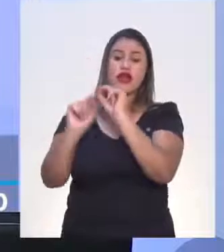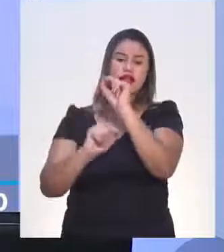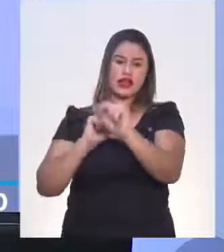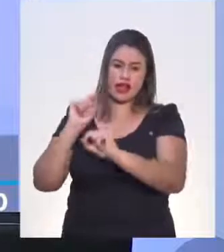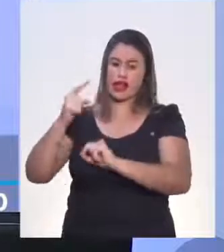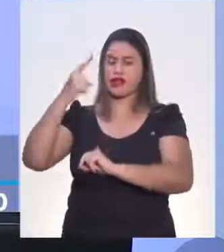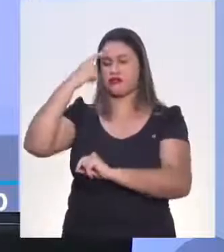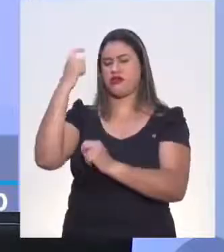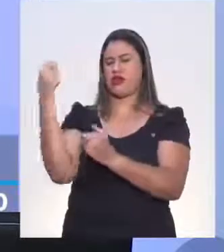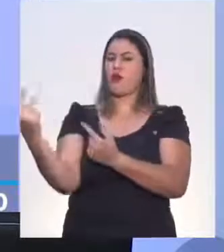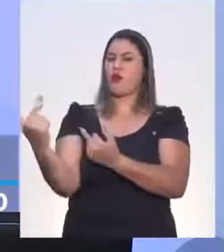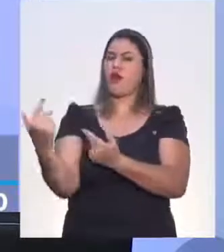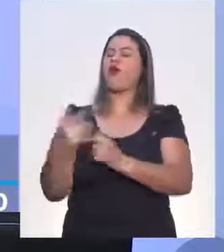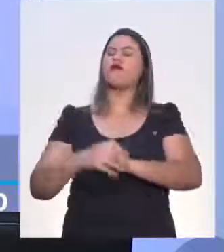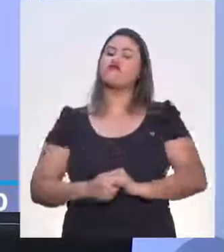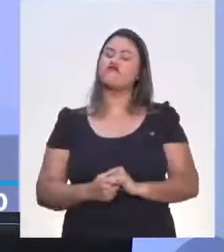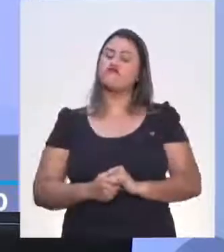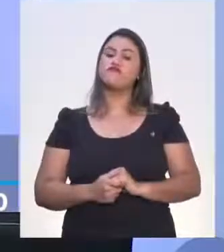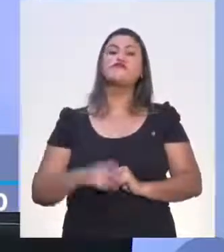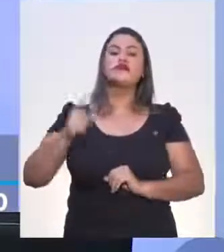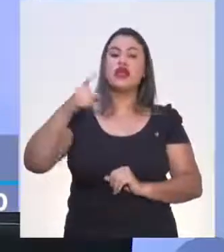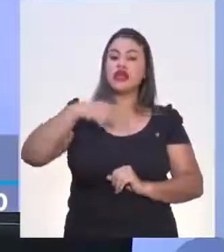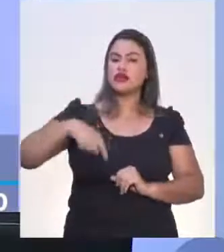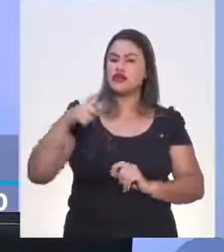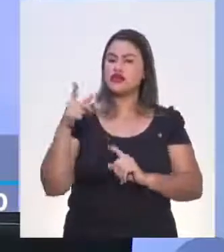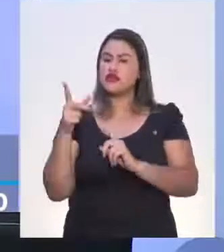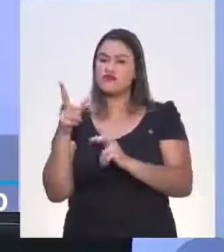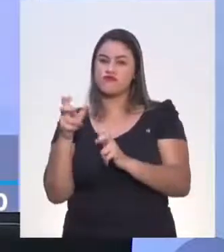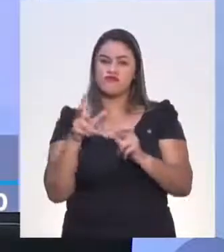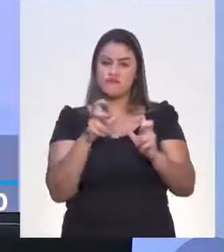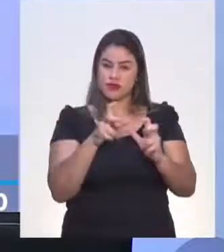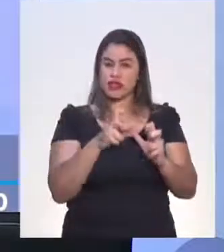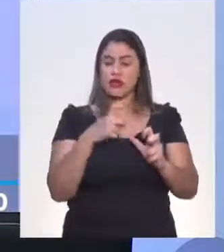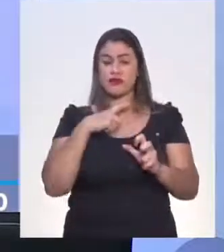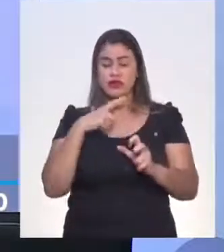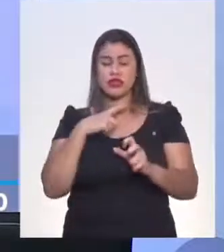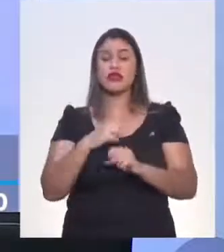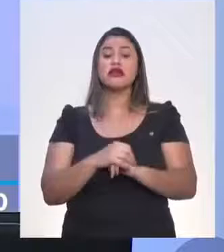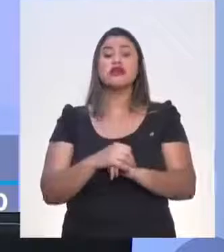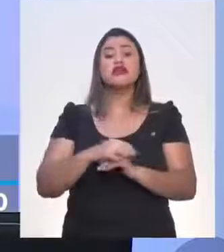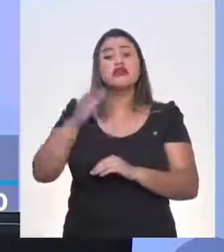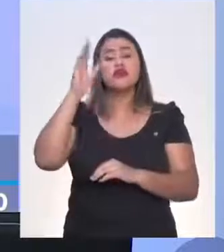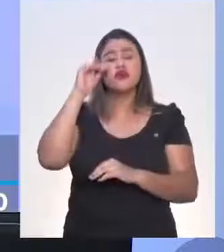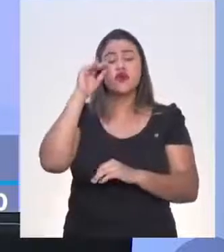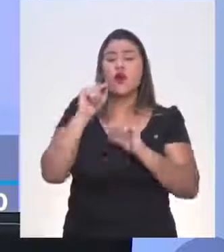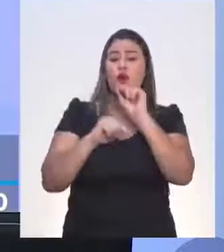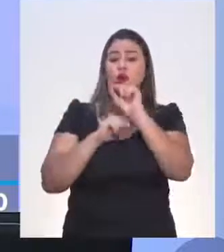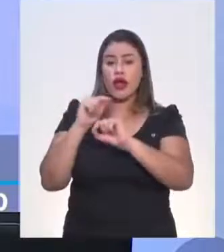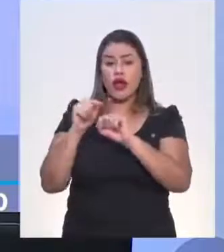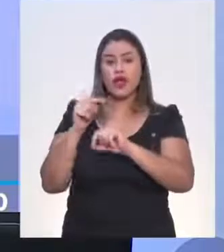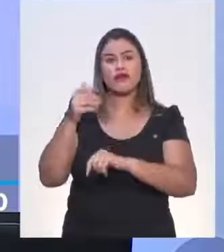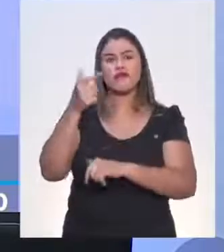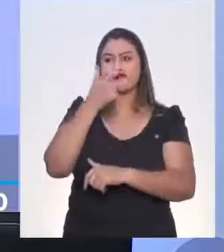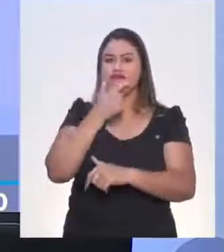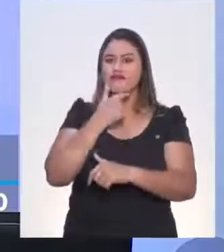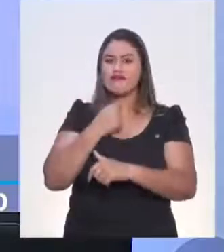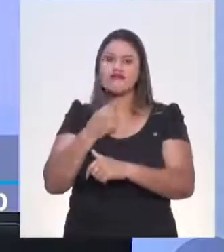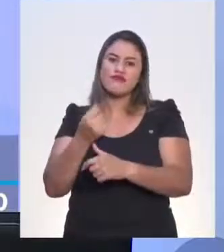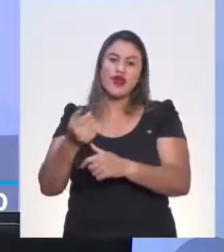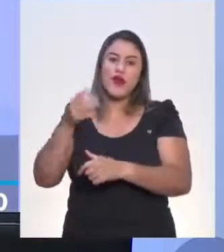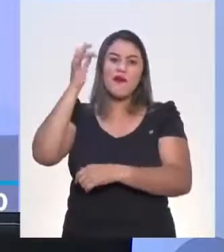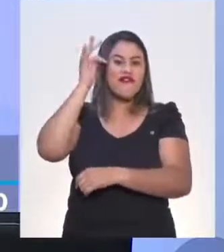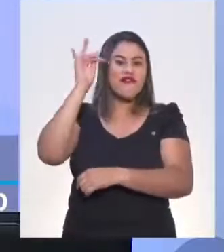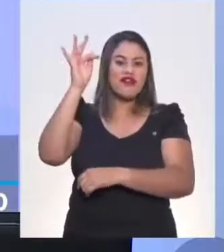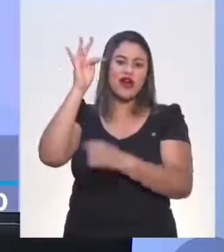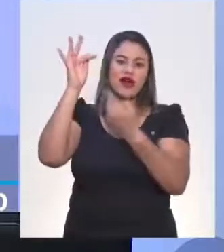nessa ideia, né? A gente pode observar que foi algum. E é muito curioso, né, que geralmente foram filósofos que descobriram essa